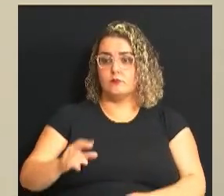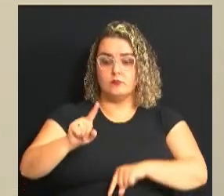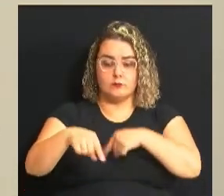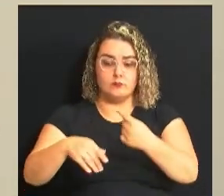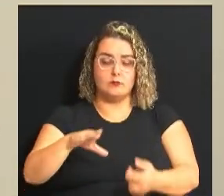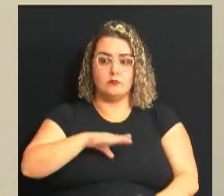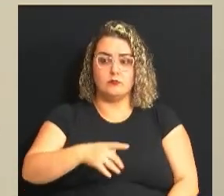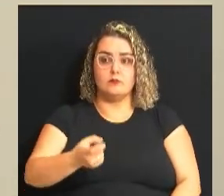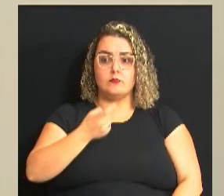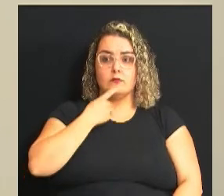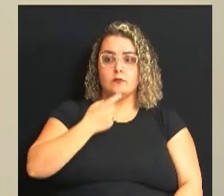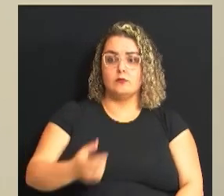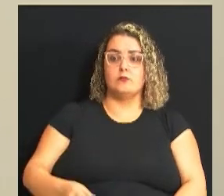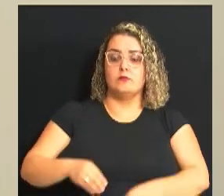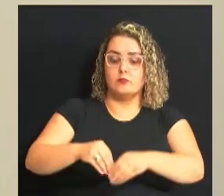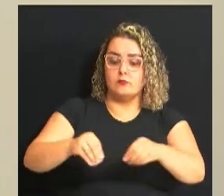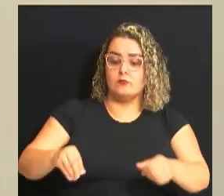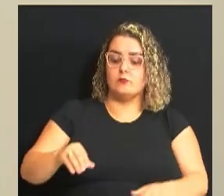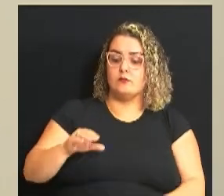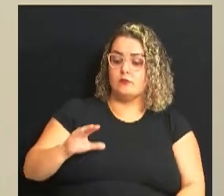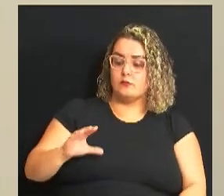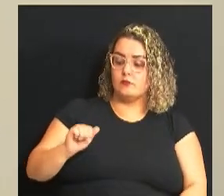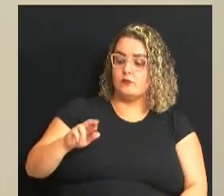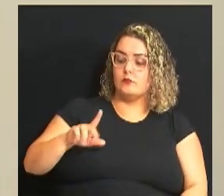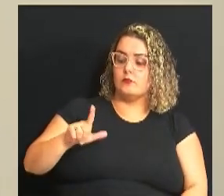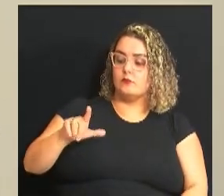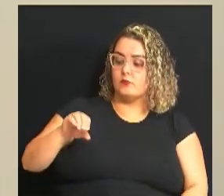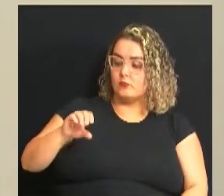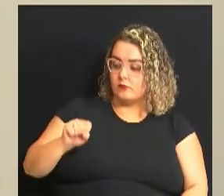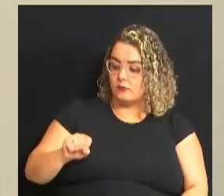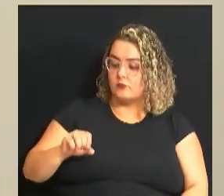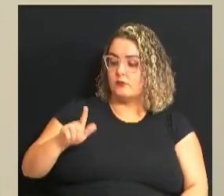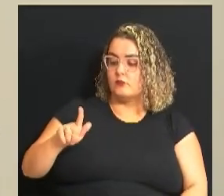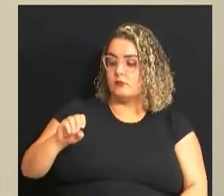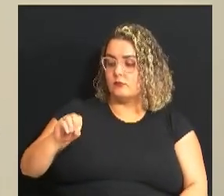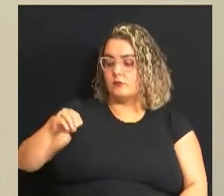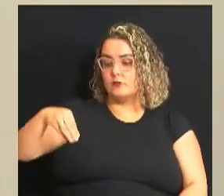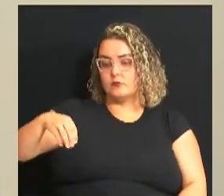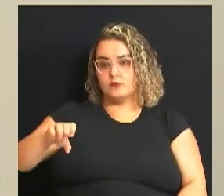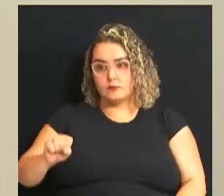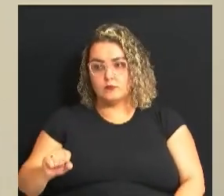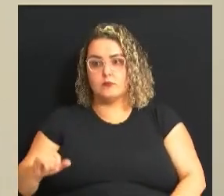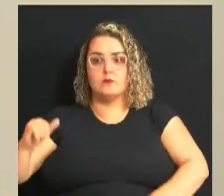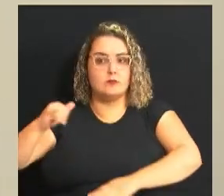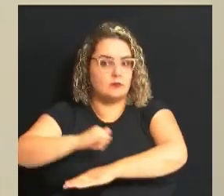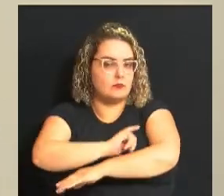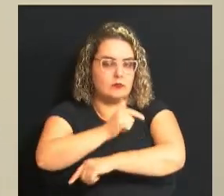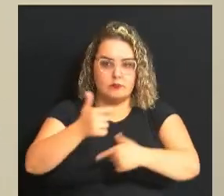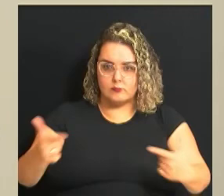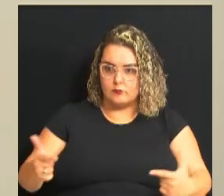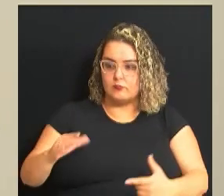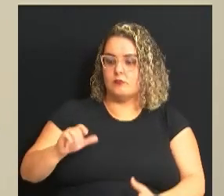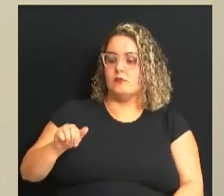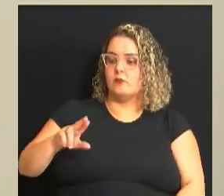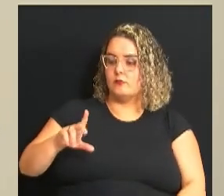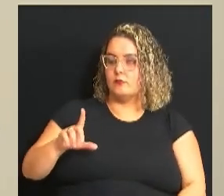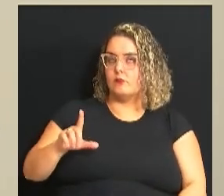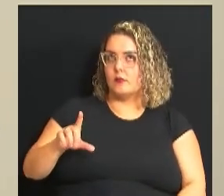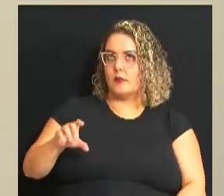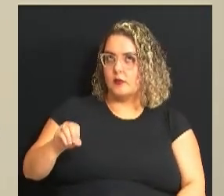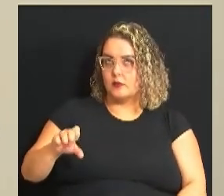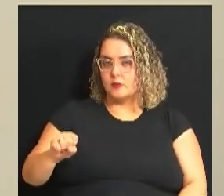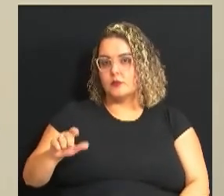Carlos Gomes, da Unicamp, a terra dos Sírios, a terra do maior aeroporto da América Latina, mas ainda assim temos